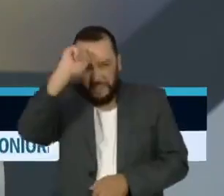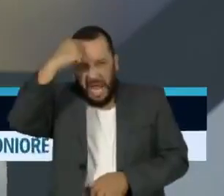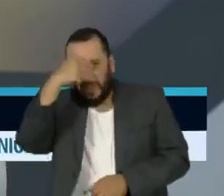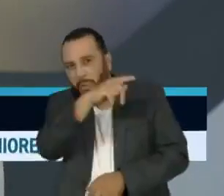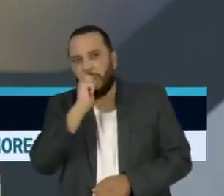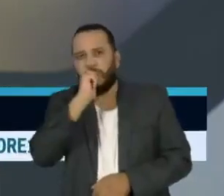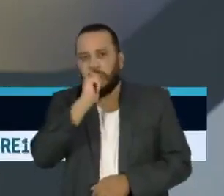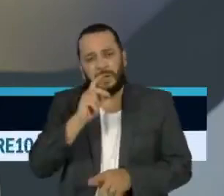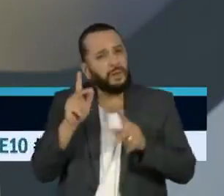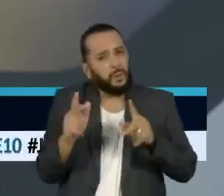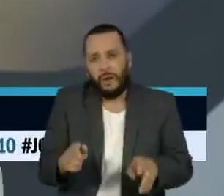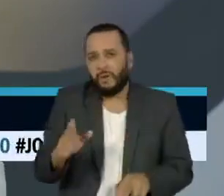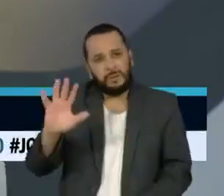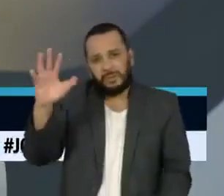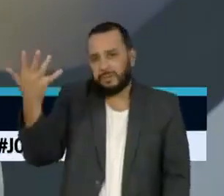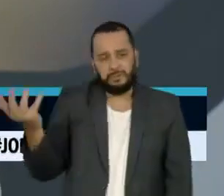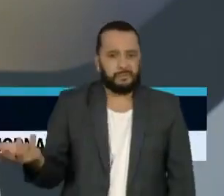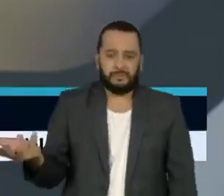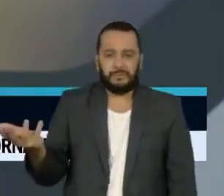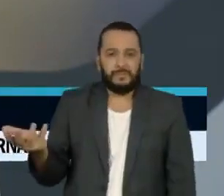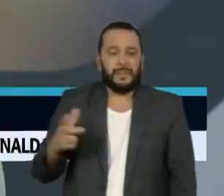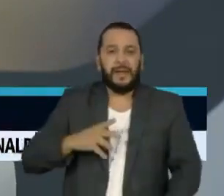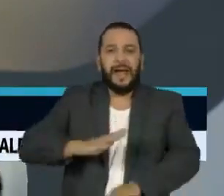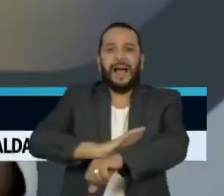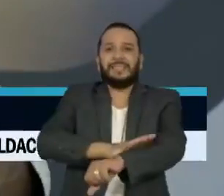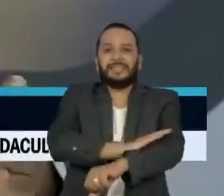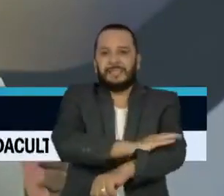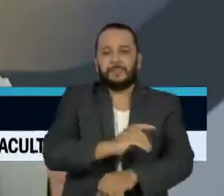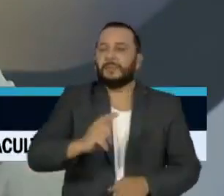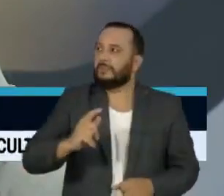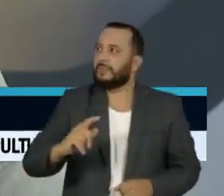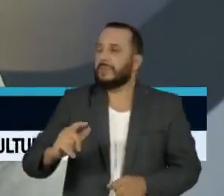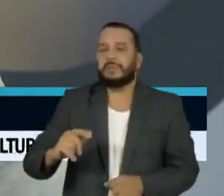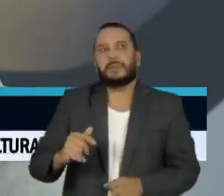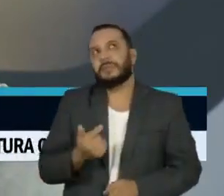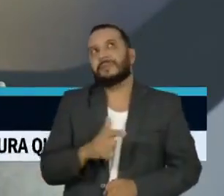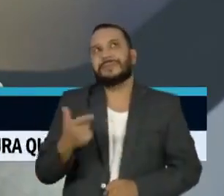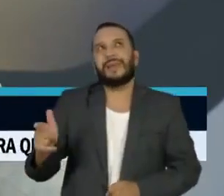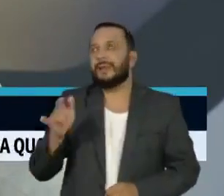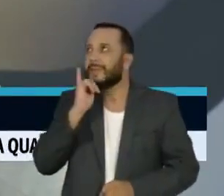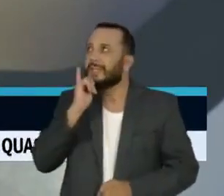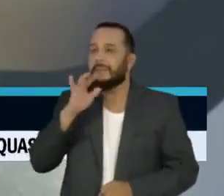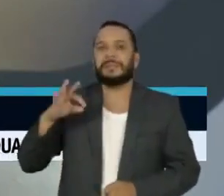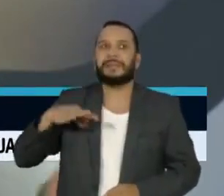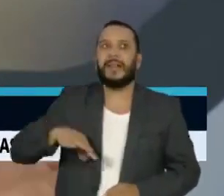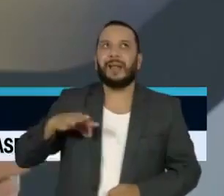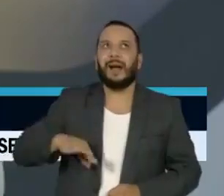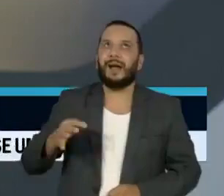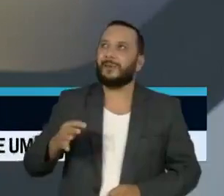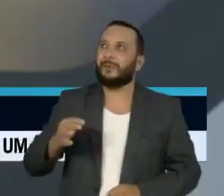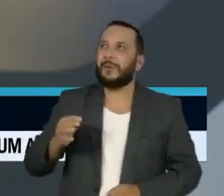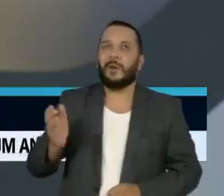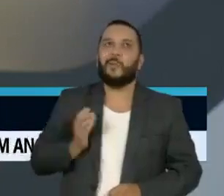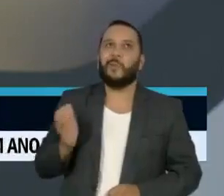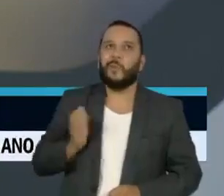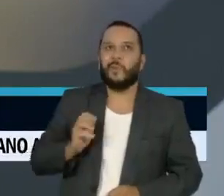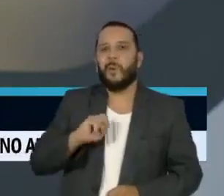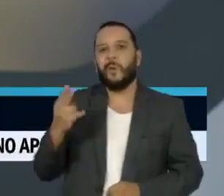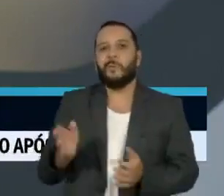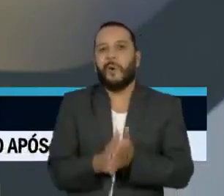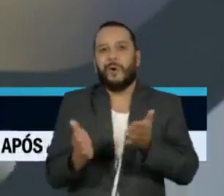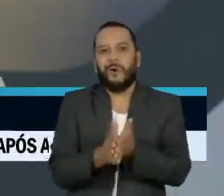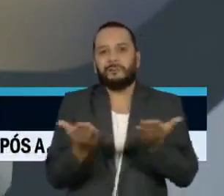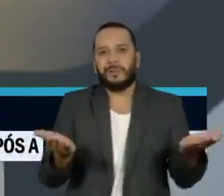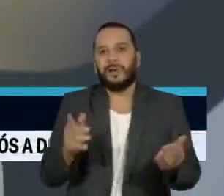coisas Olha o racismo é uma coisa terrível é que não tem esse negócio de renda não tem se você é um representando do espaço público ou do